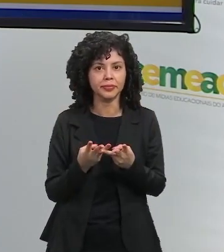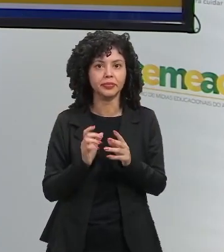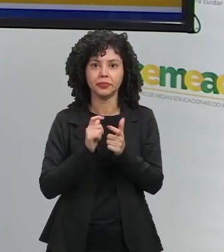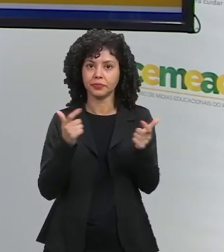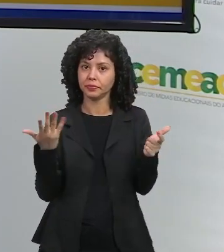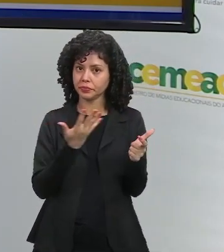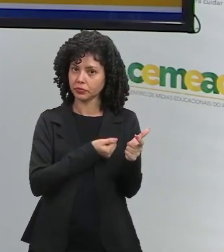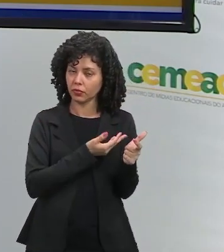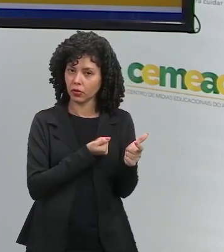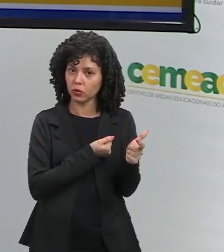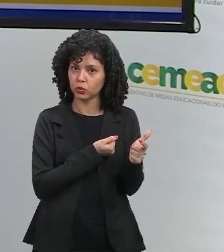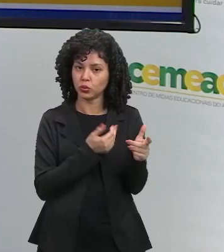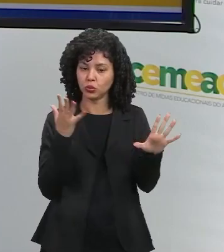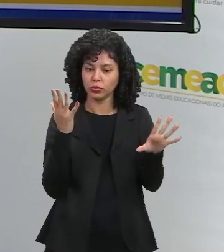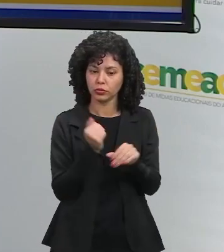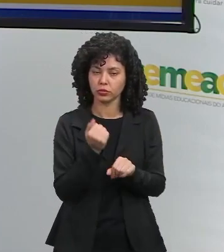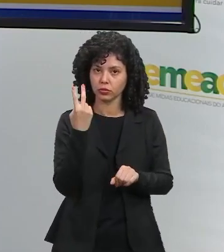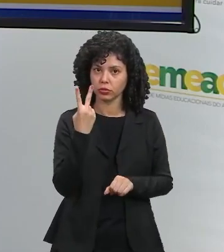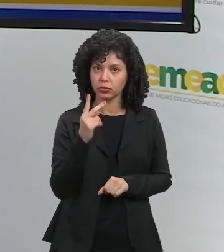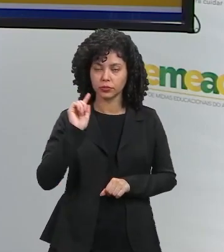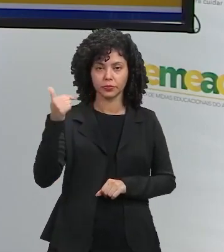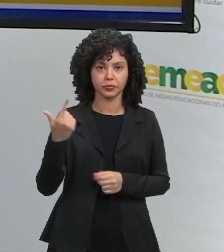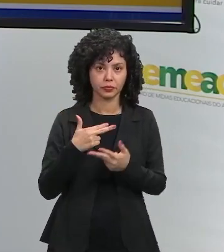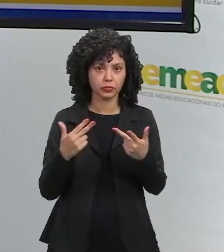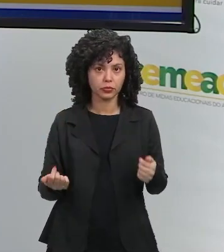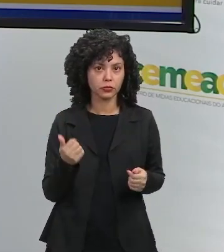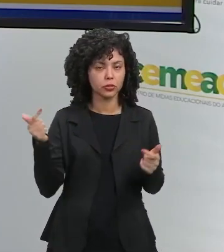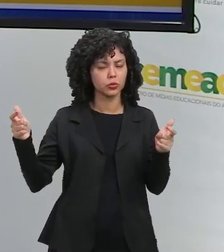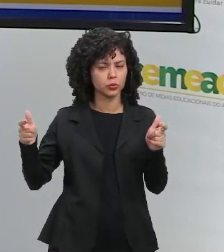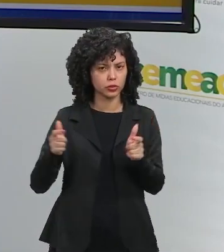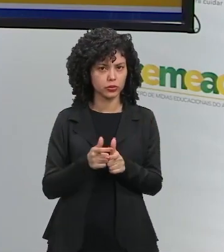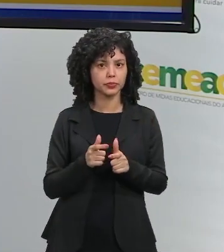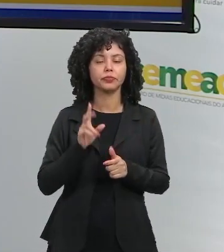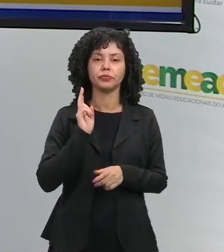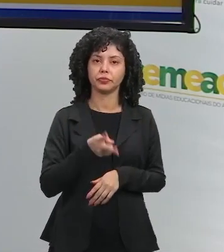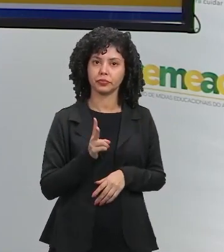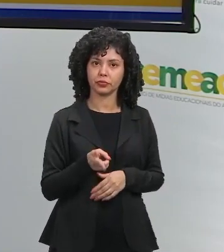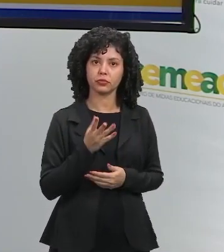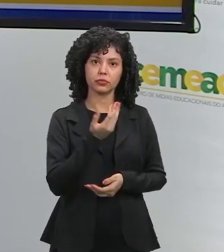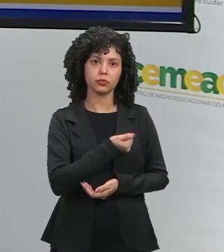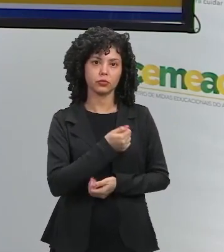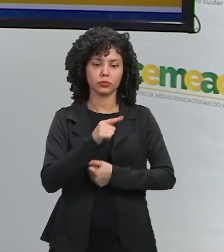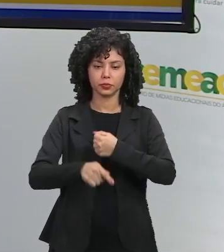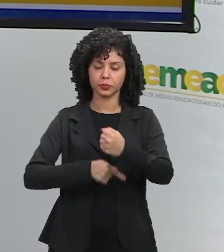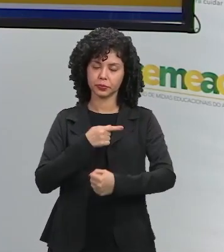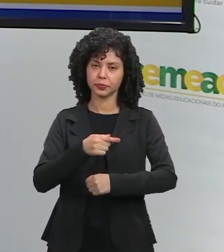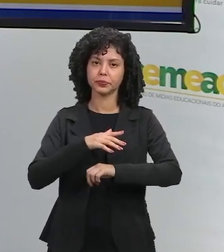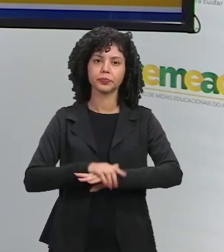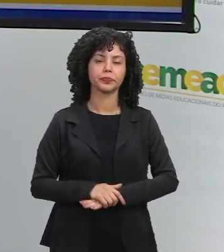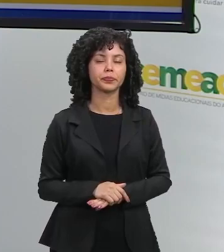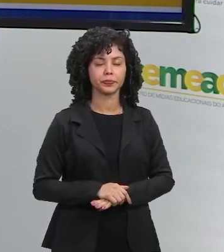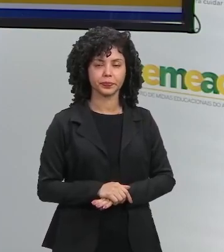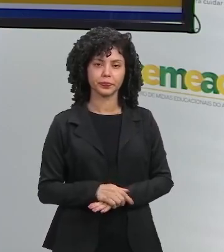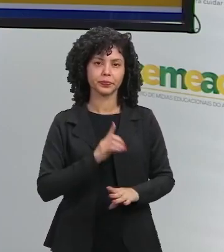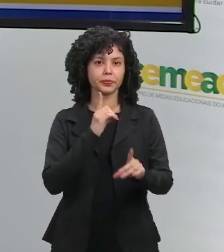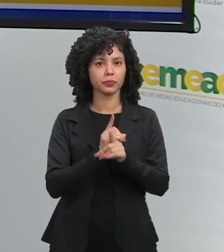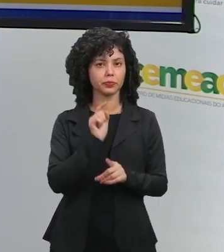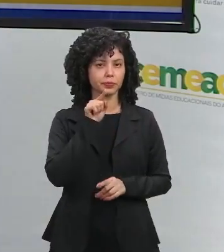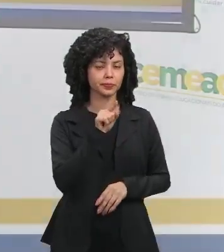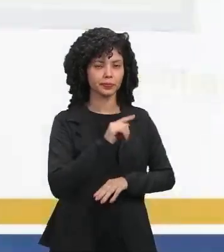maior número, porque ele é a soma de duas outras coisas. E o menor dos dois sempre é o número atômico. Então, é assim que você